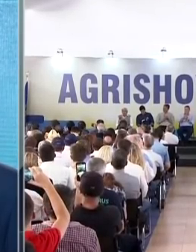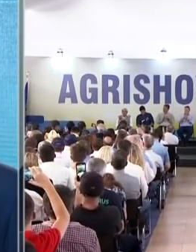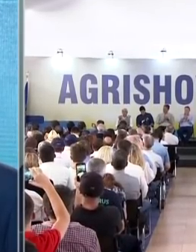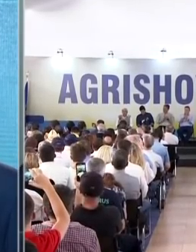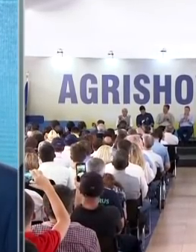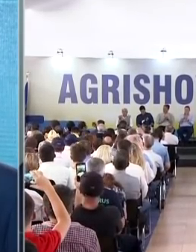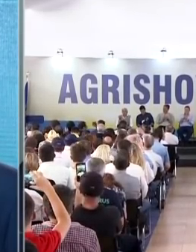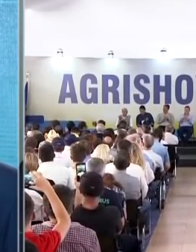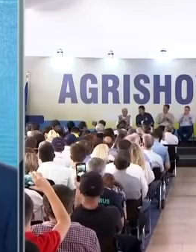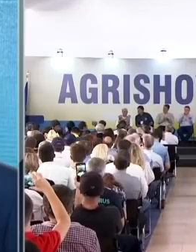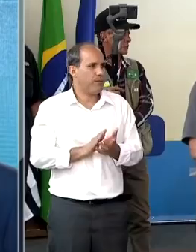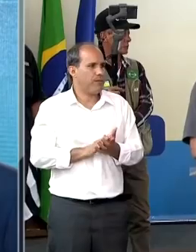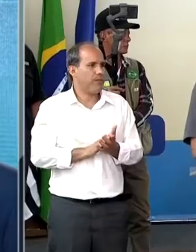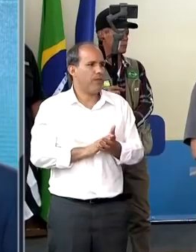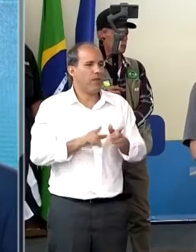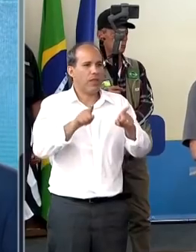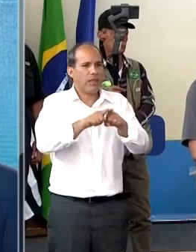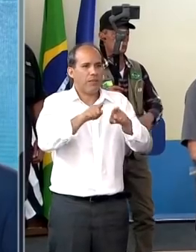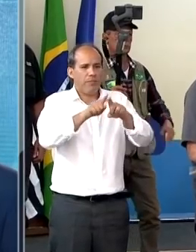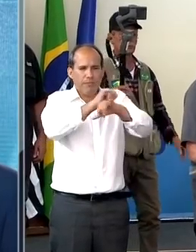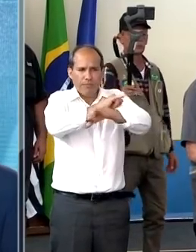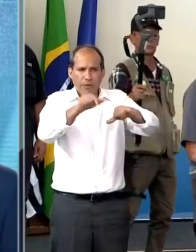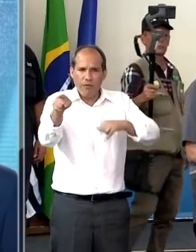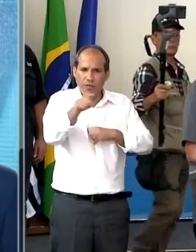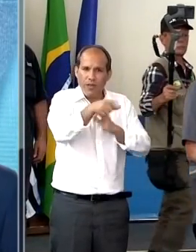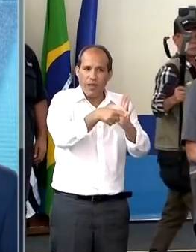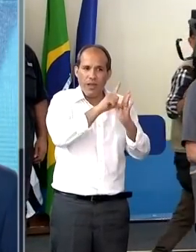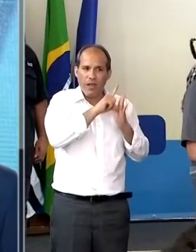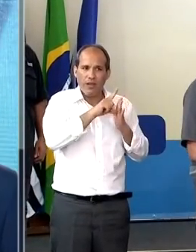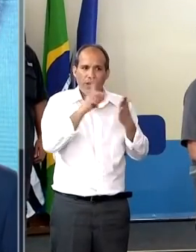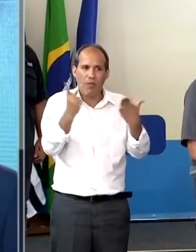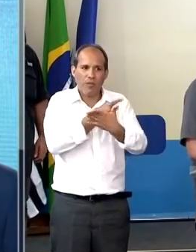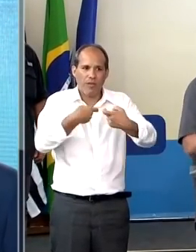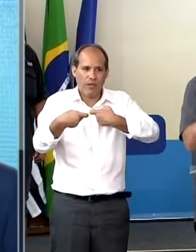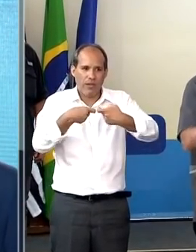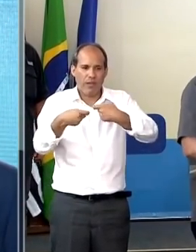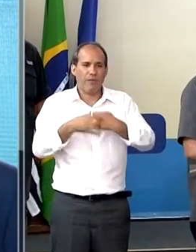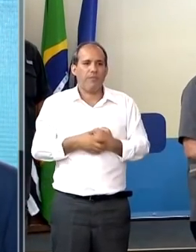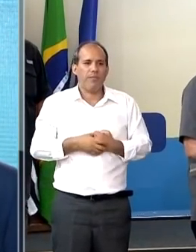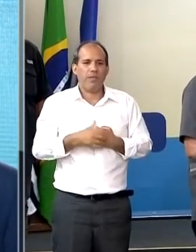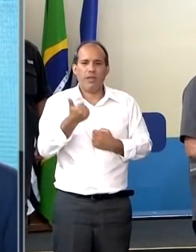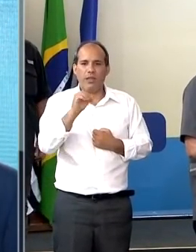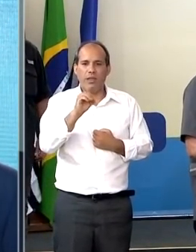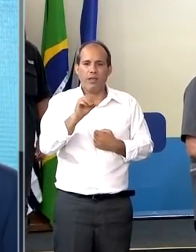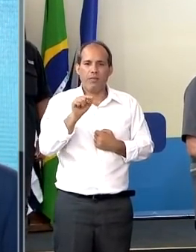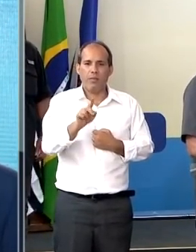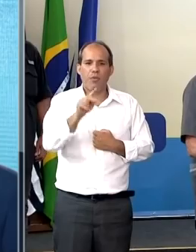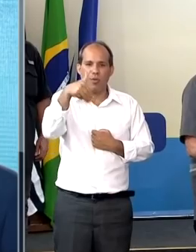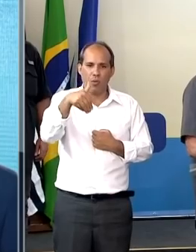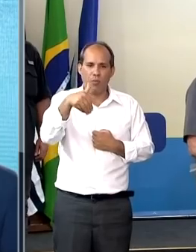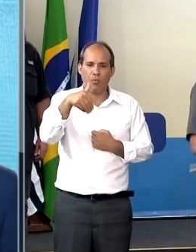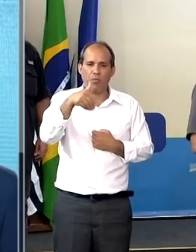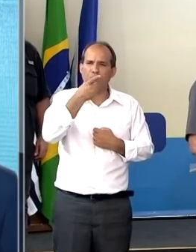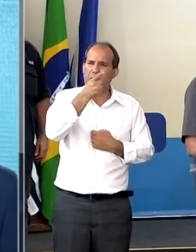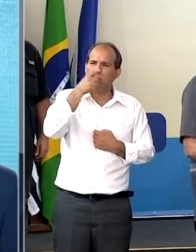que ser uma outra história eu concordo com a decisão do STF. Já disse isso aqui na semana passada agora a